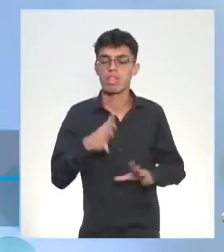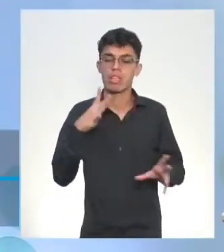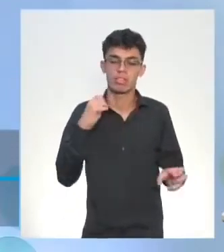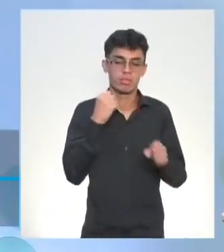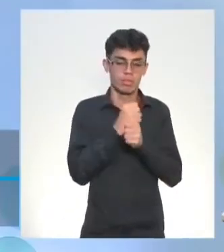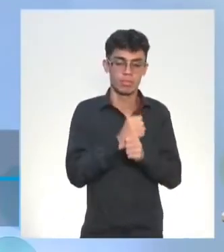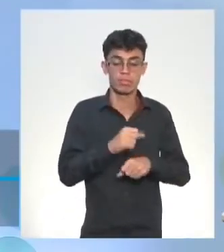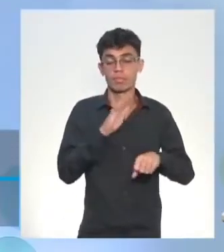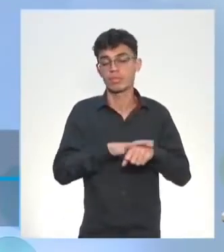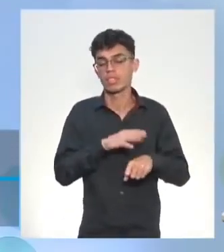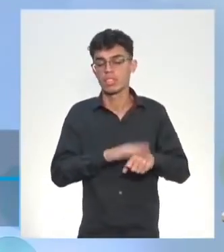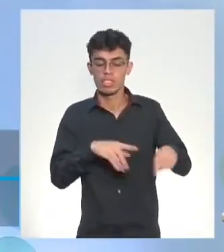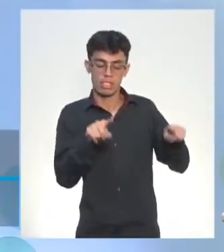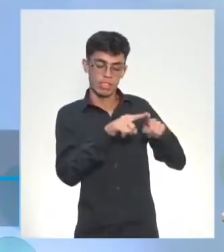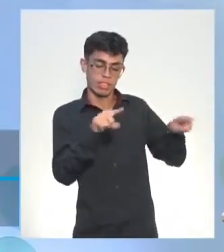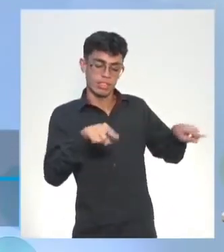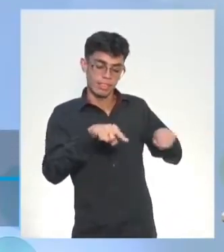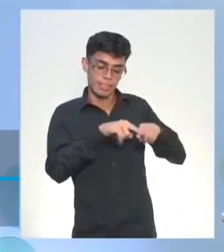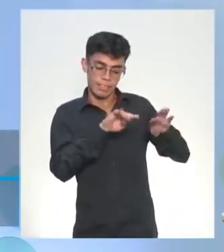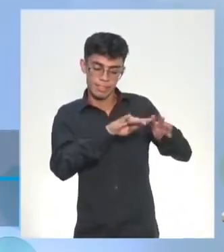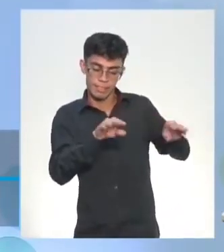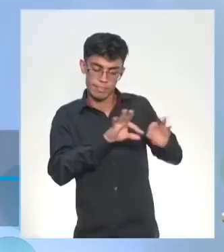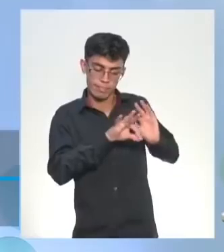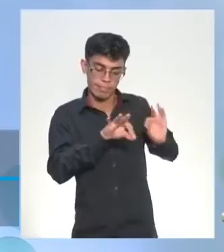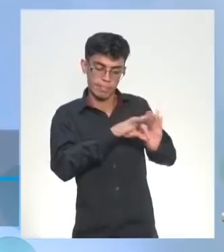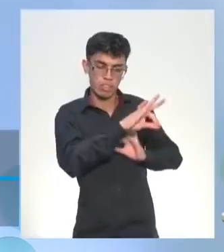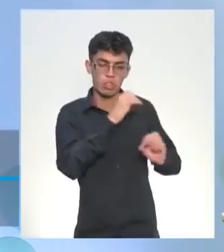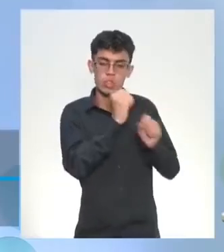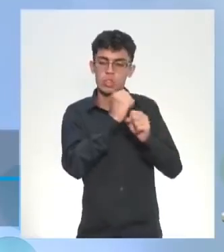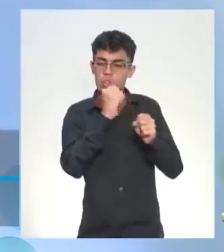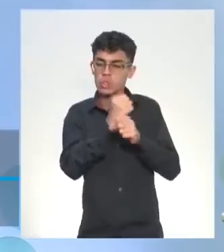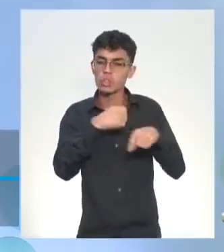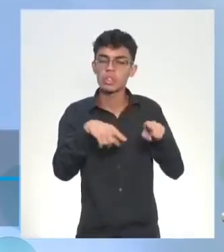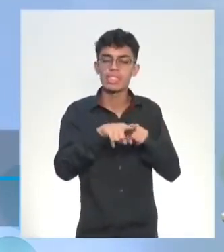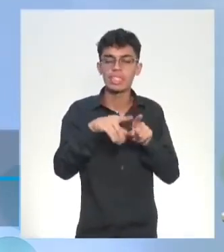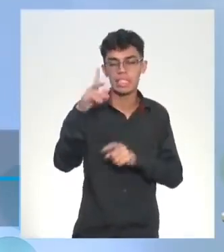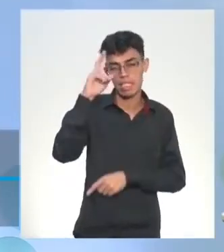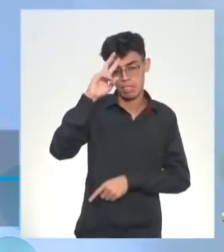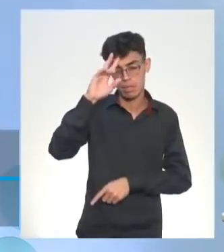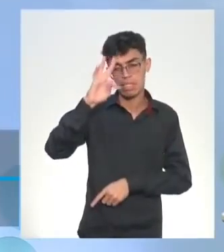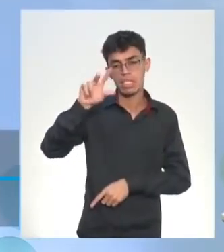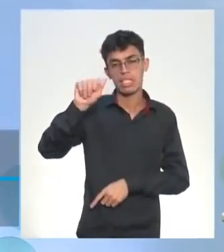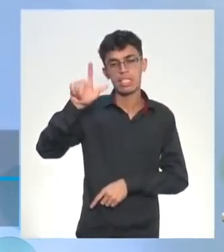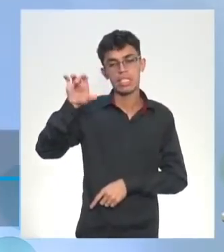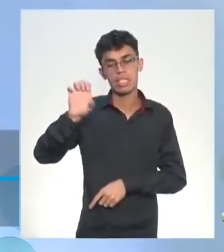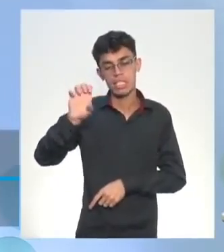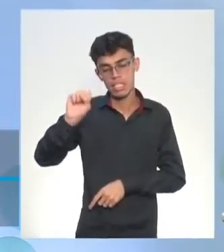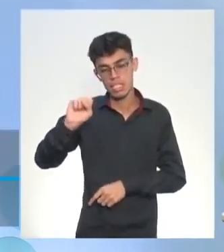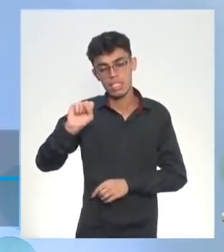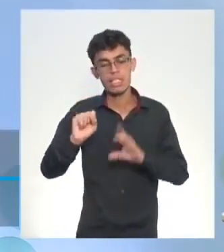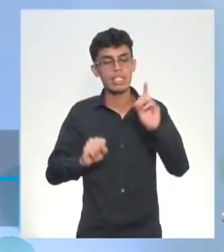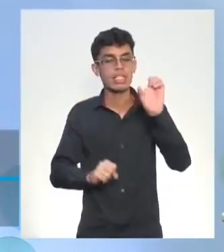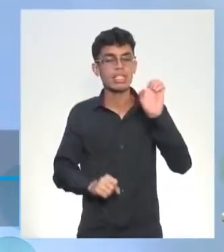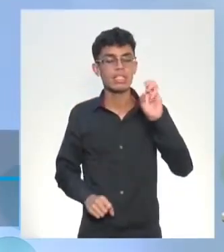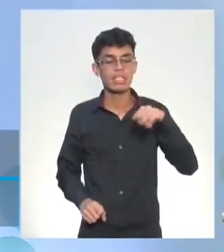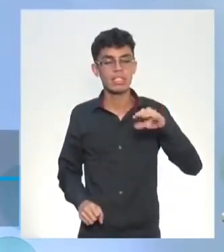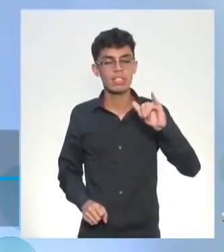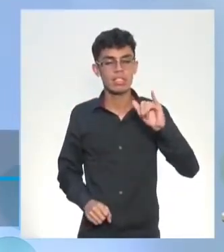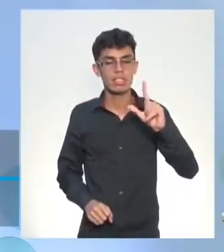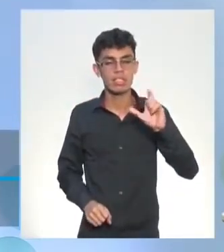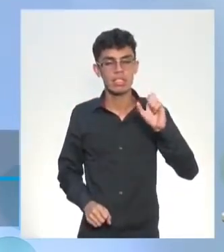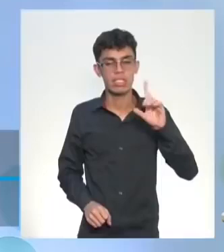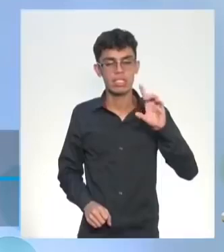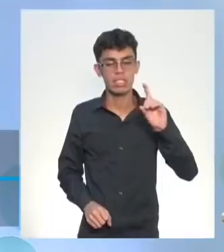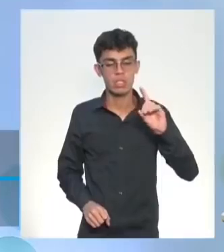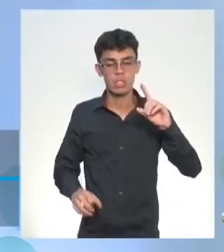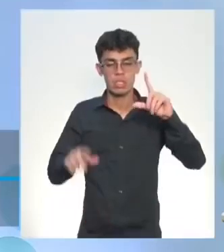cálculos de medidas de terreno, já faziam construções. Lembra que o Tales de Mileto foi lá, né, no Egito, ele calculou a